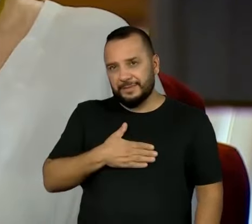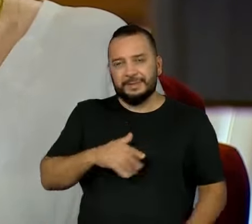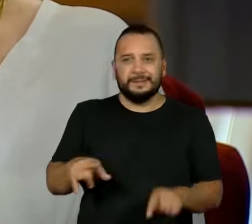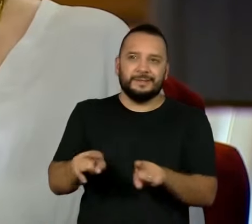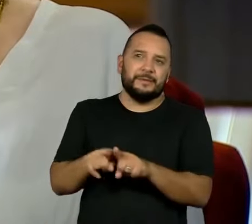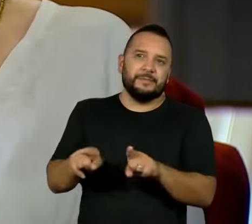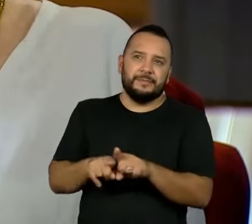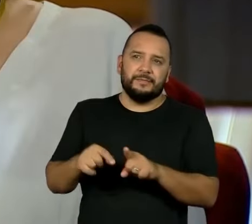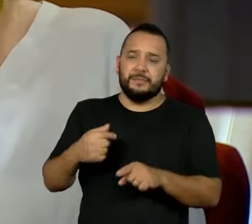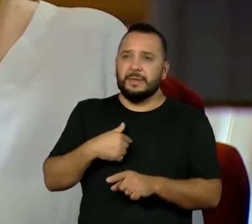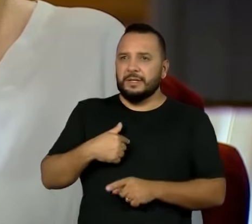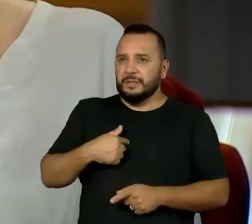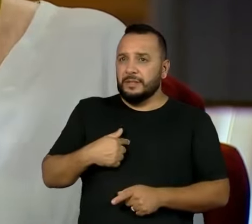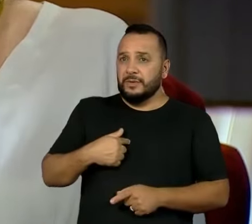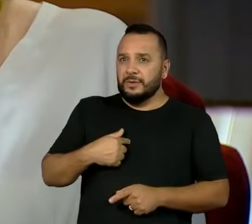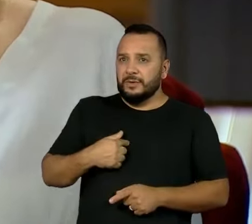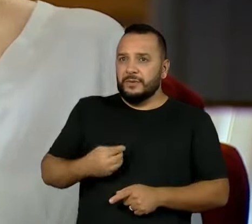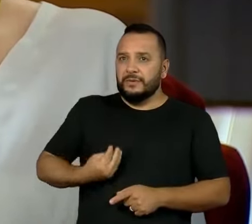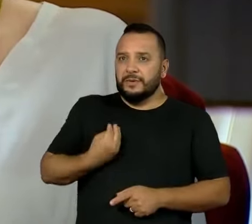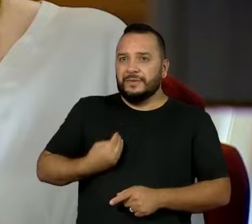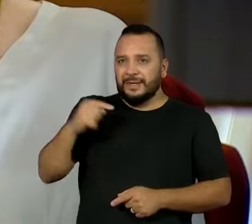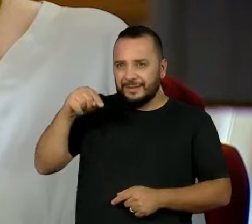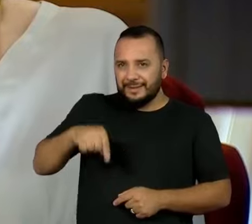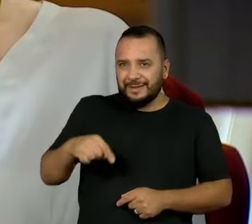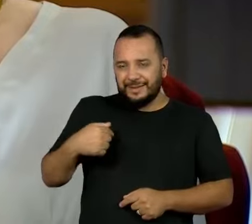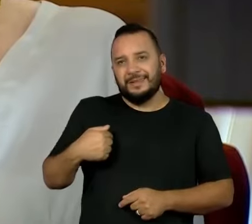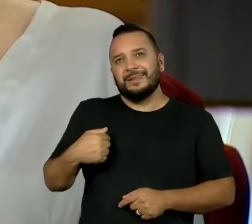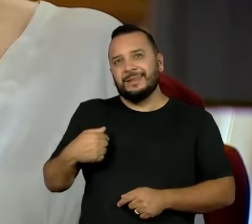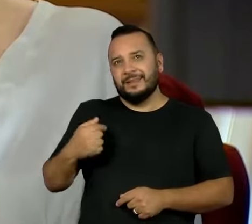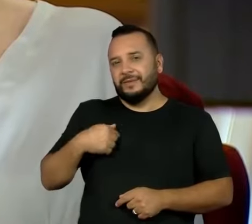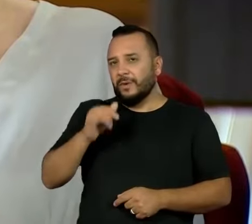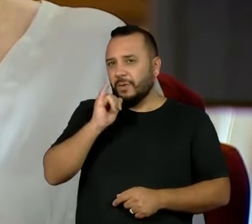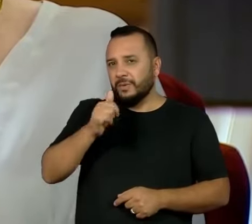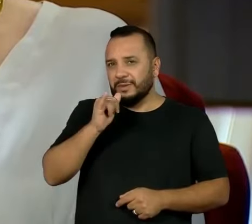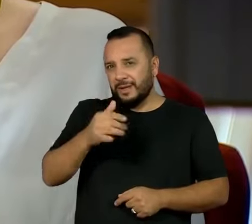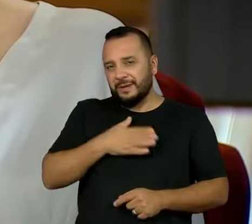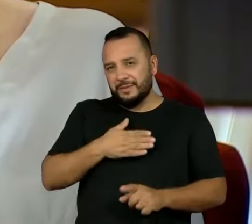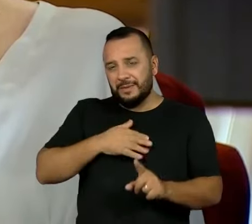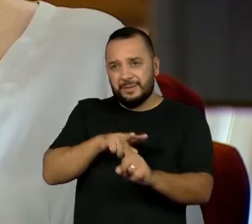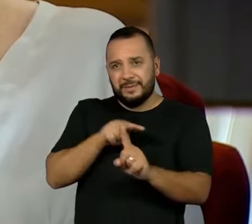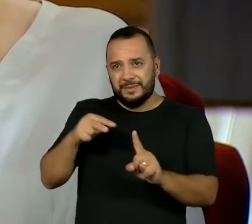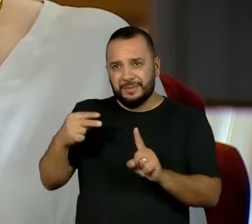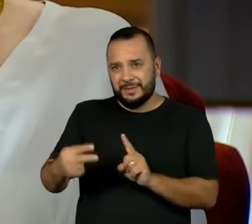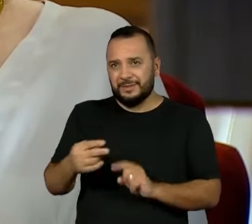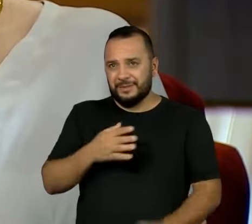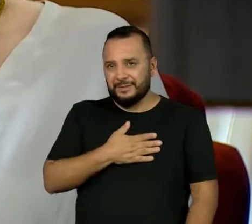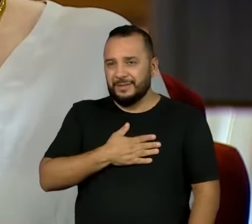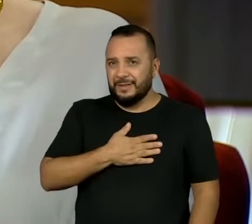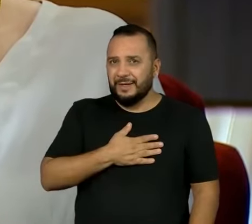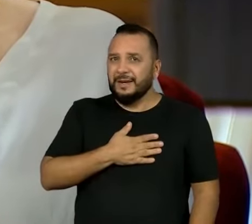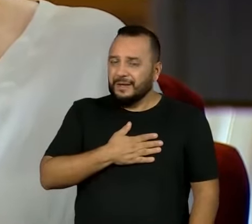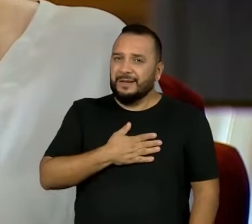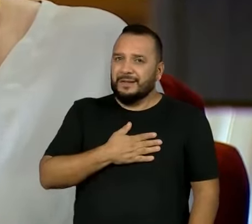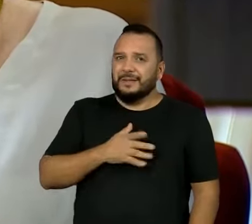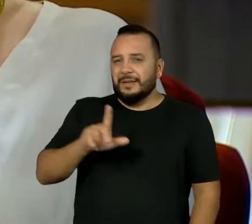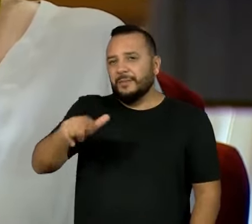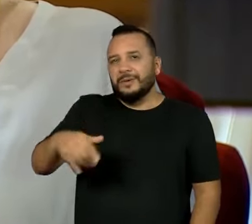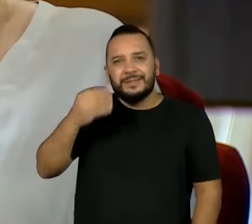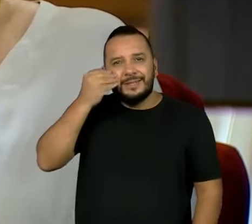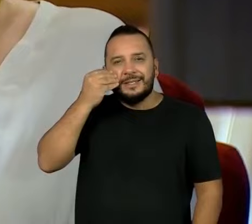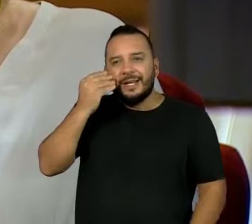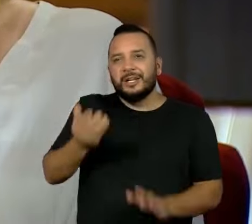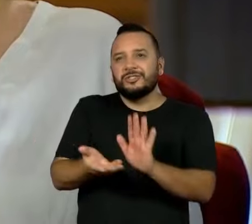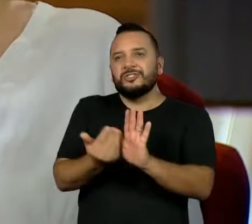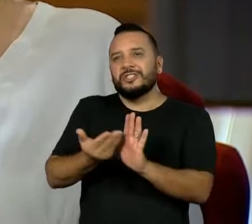mas tendo vivido por aqui é óbvio que eu vou contar Ou seja o meu de partida né vai ser depois de tentar tirar